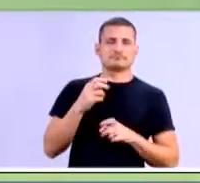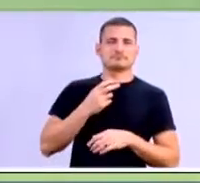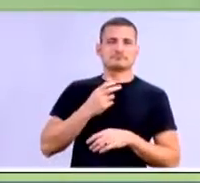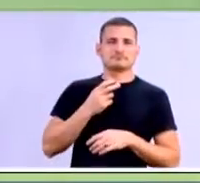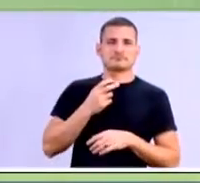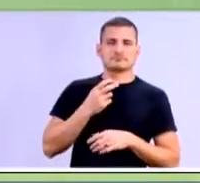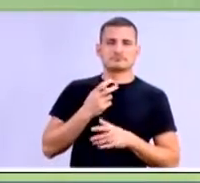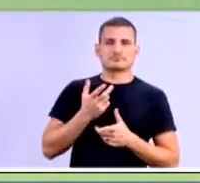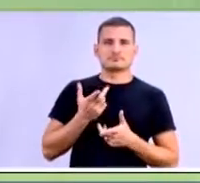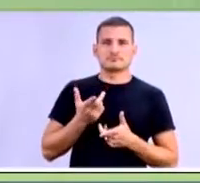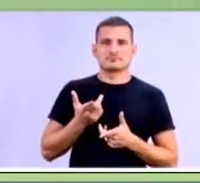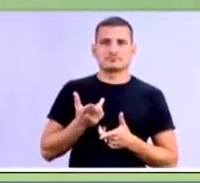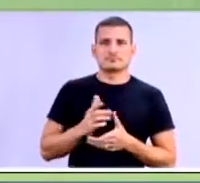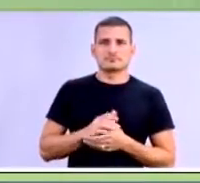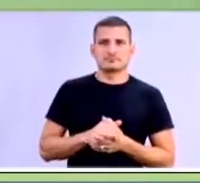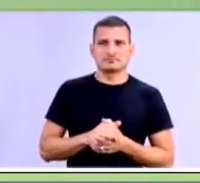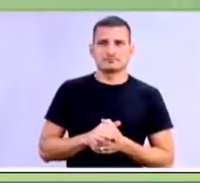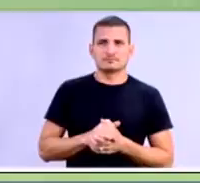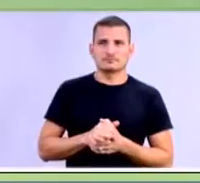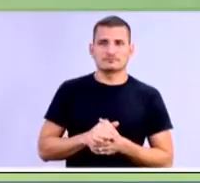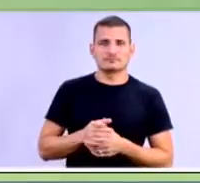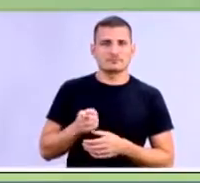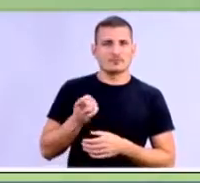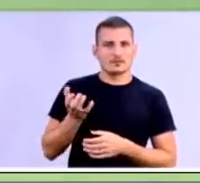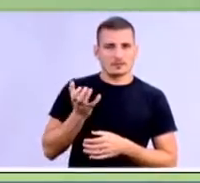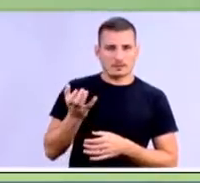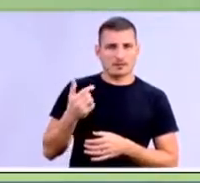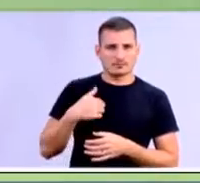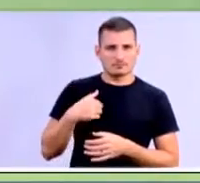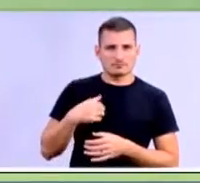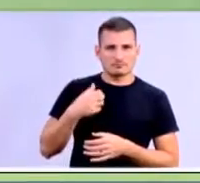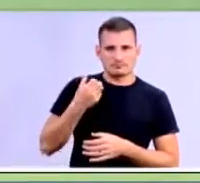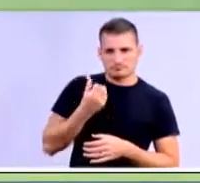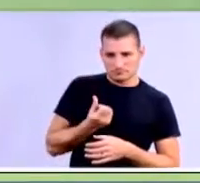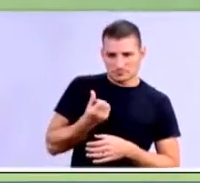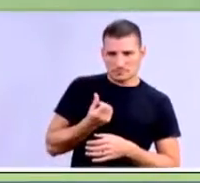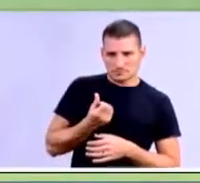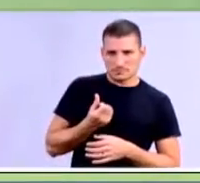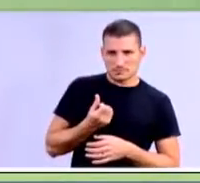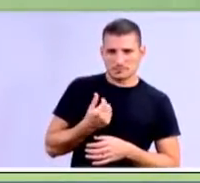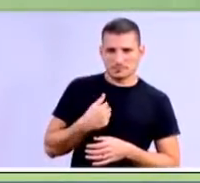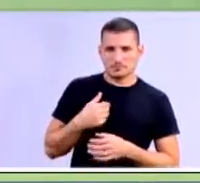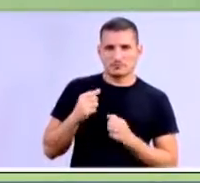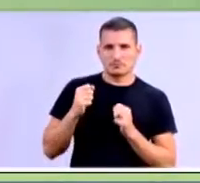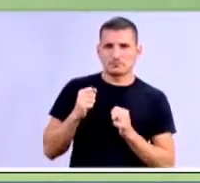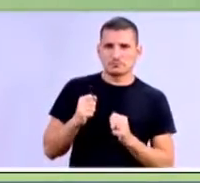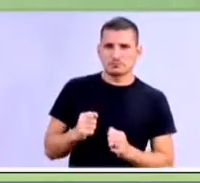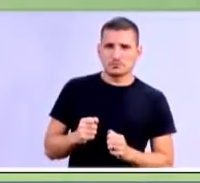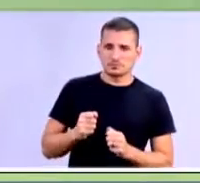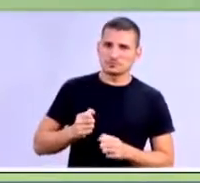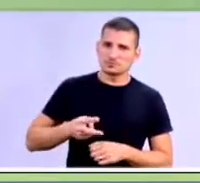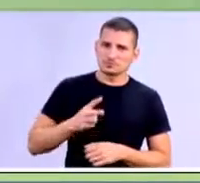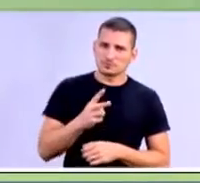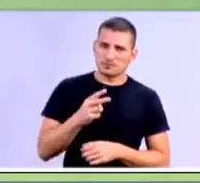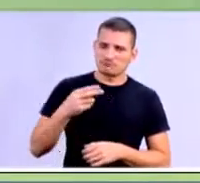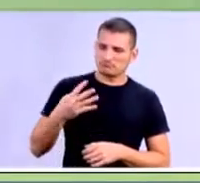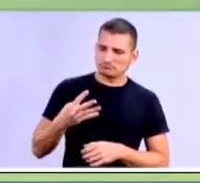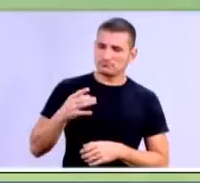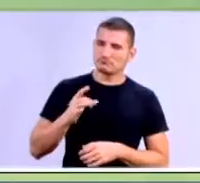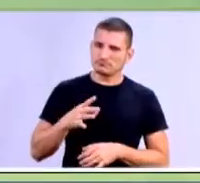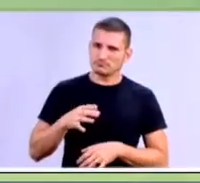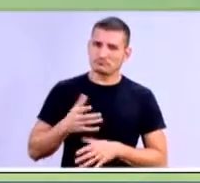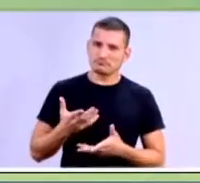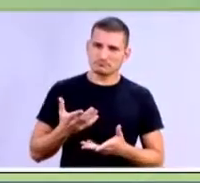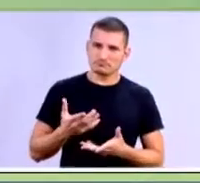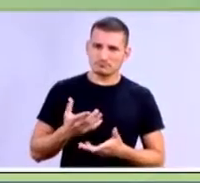gargalhada. Ingênuo. Quer então que eu arque com 6 arrobas quando posso tão bem continuar com as 4?